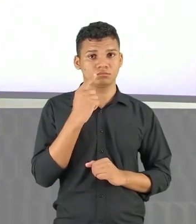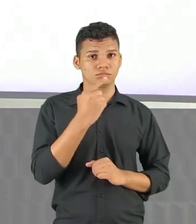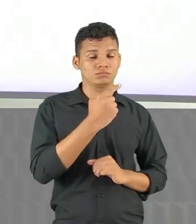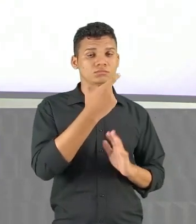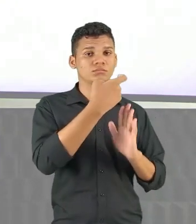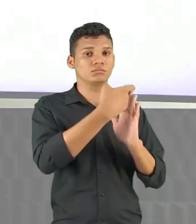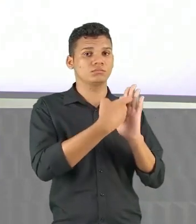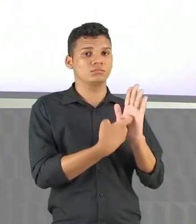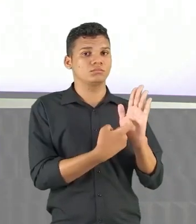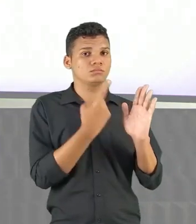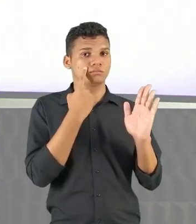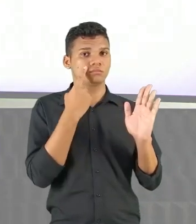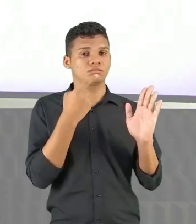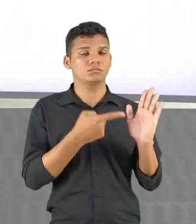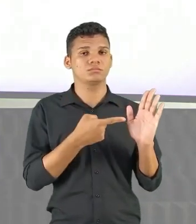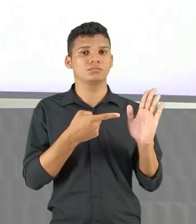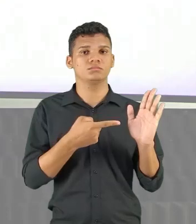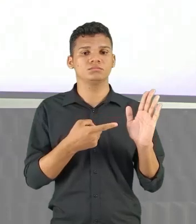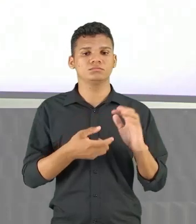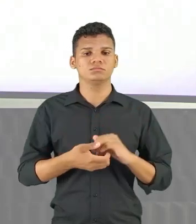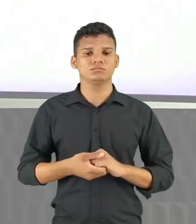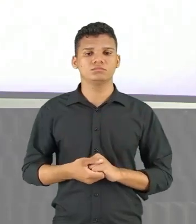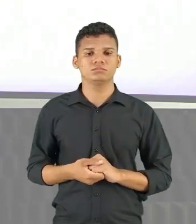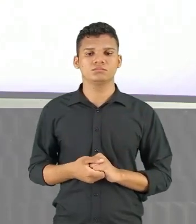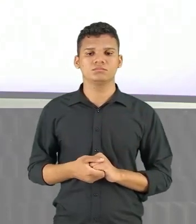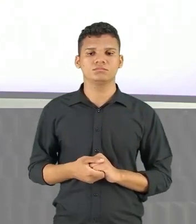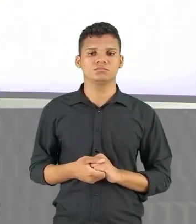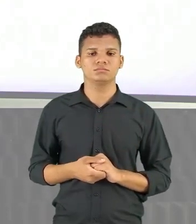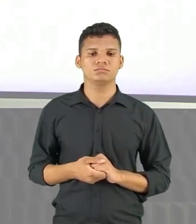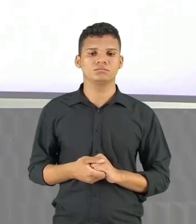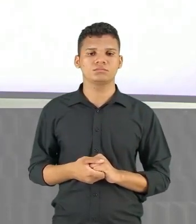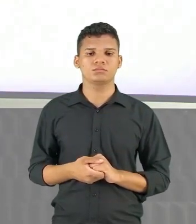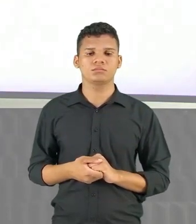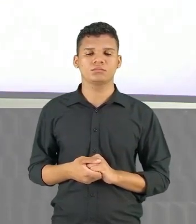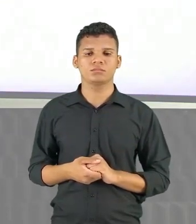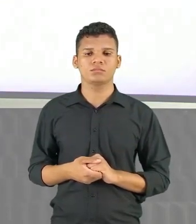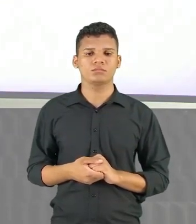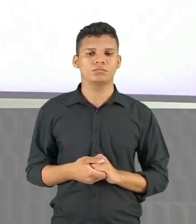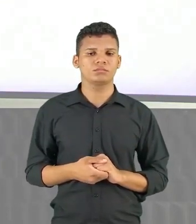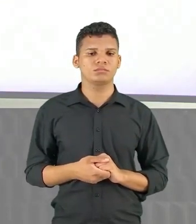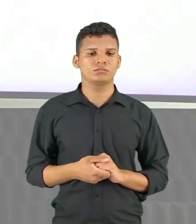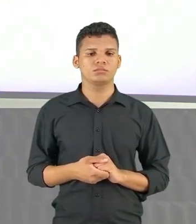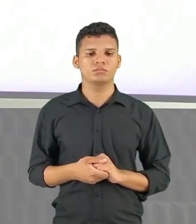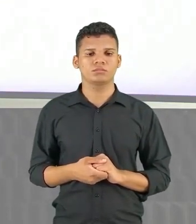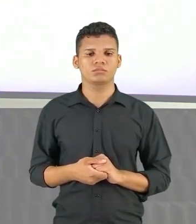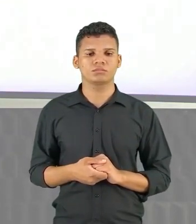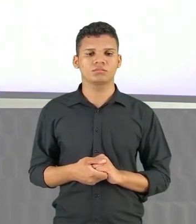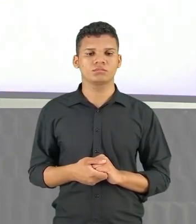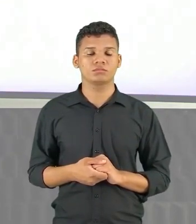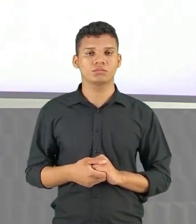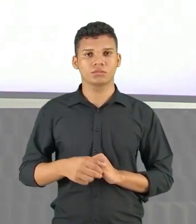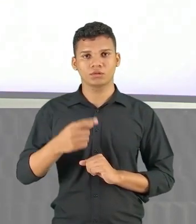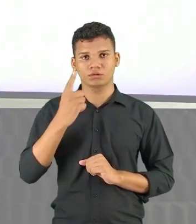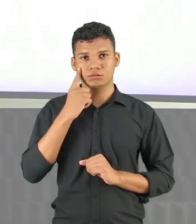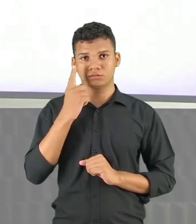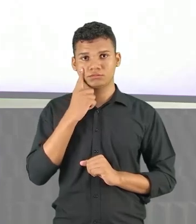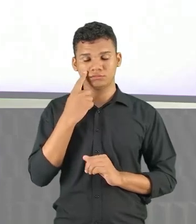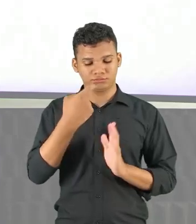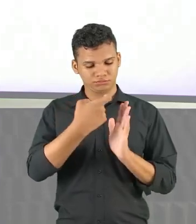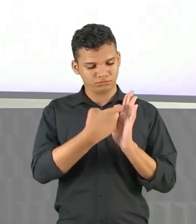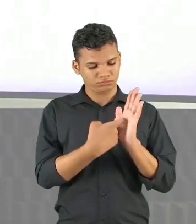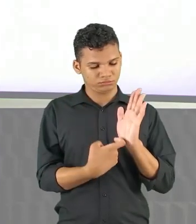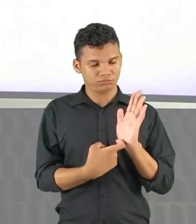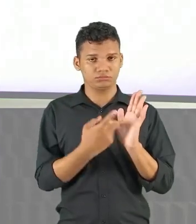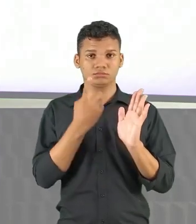docemente pelos atentos ouvidos de Guaraciaba, e lhes ressoavam na alma como um